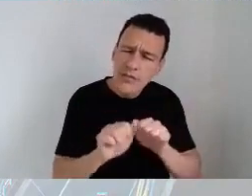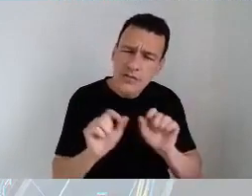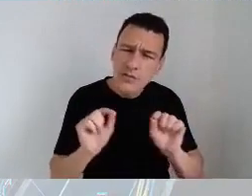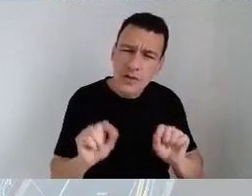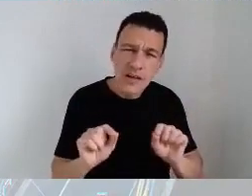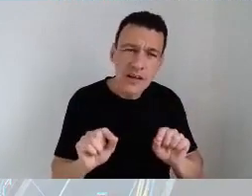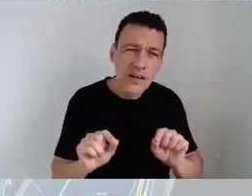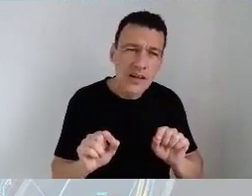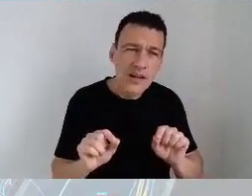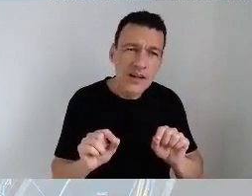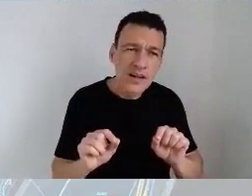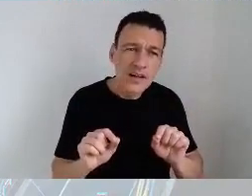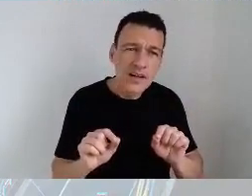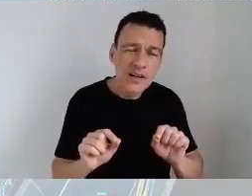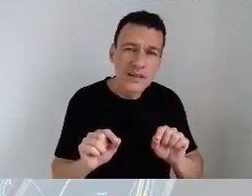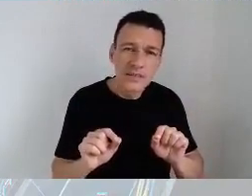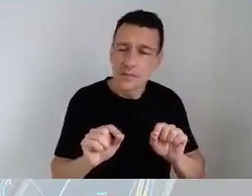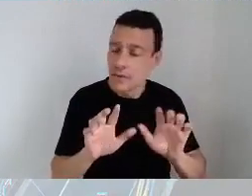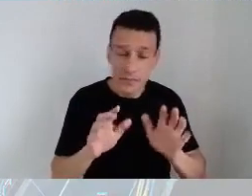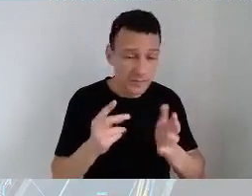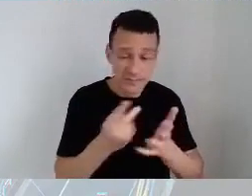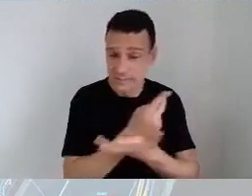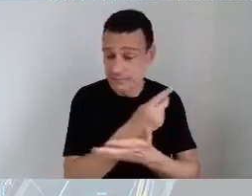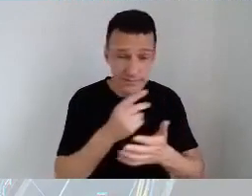Ixi, espera aí.